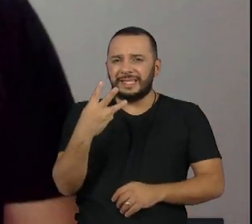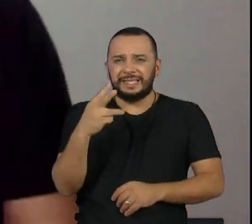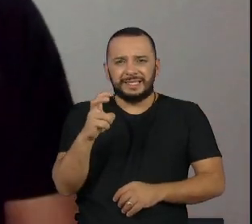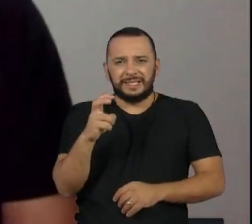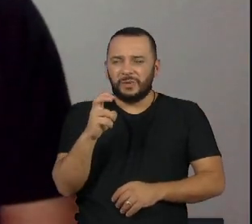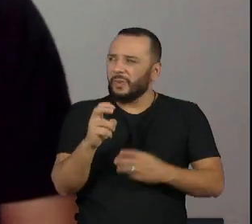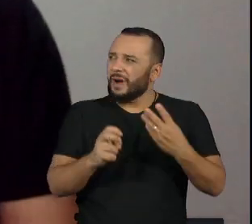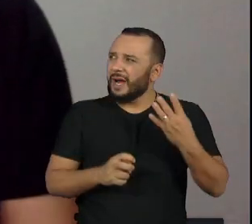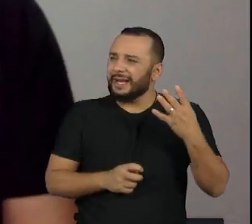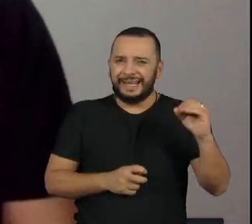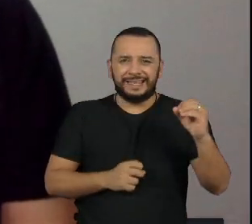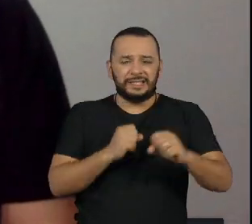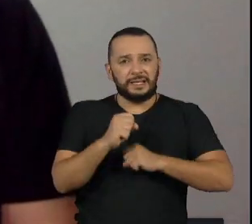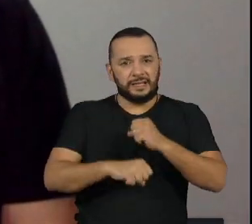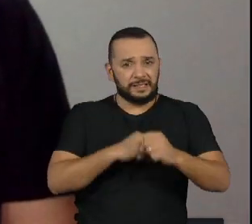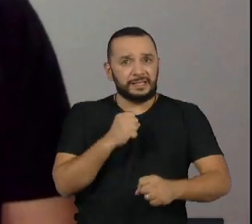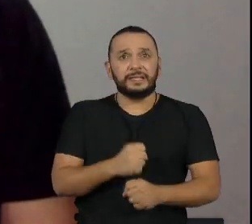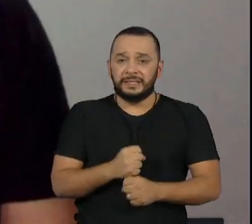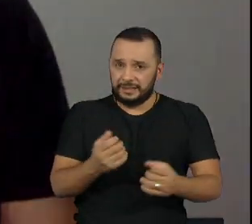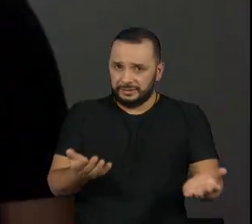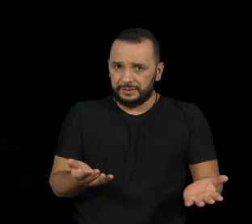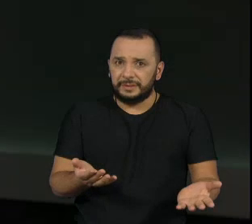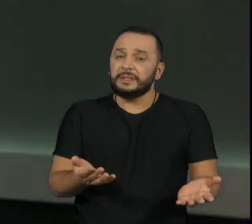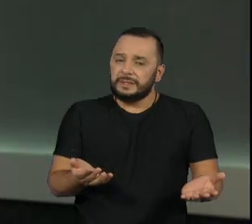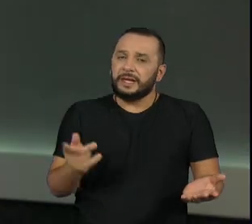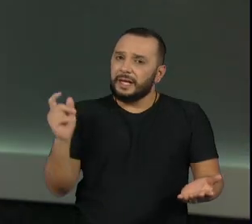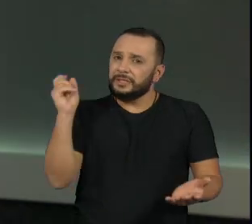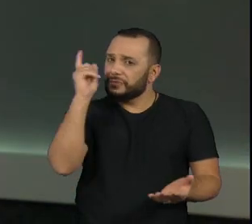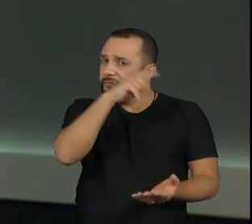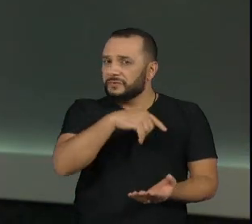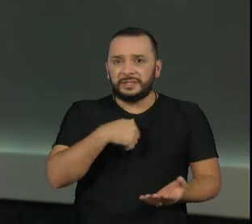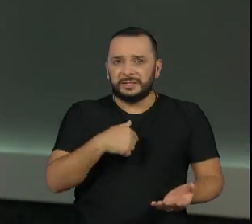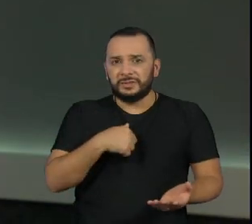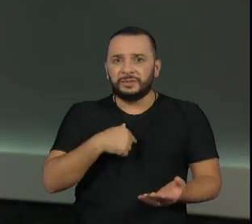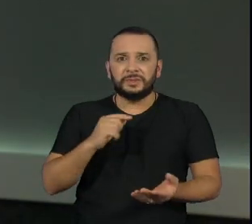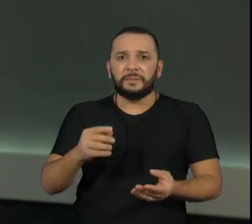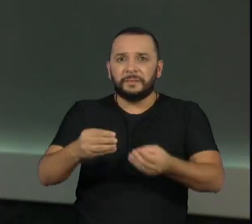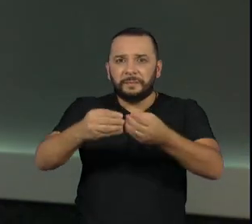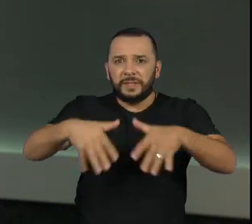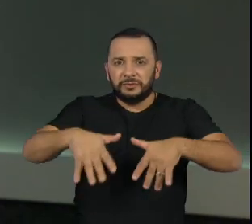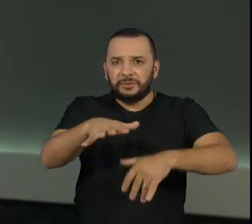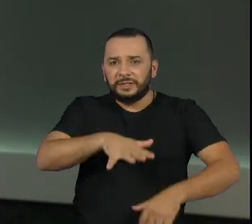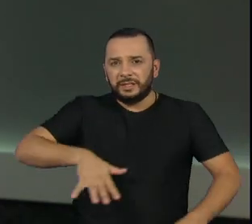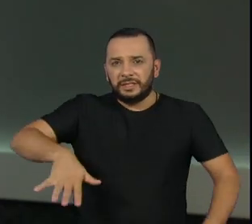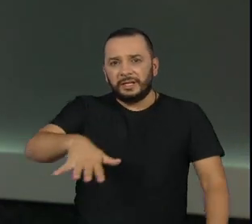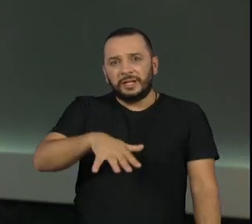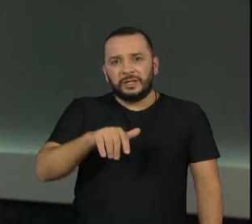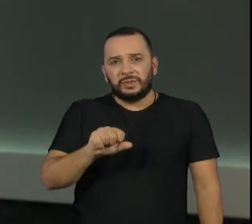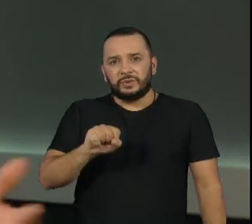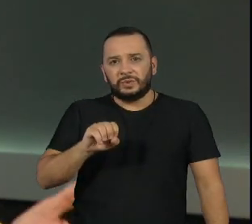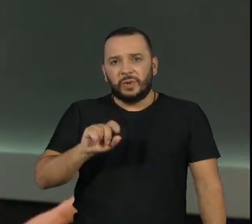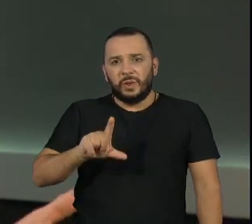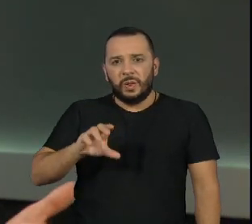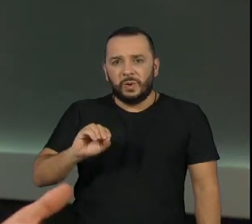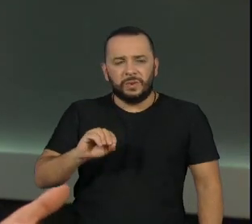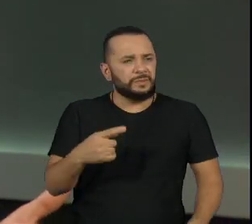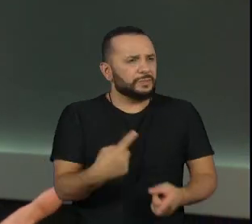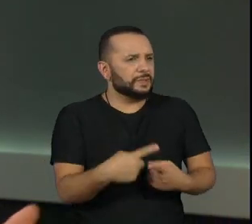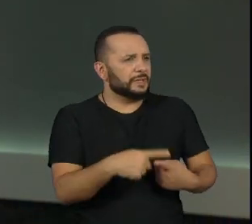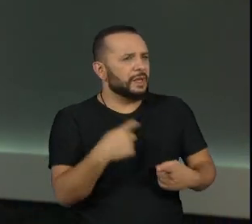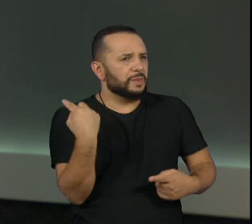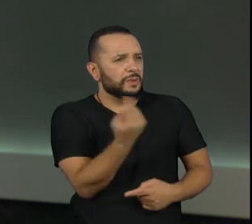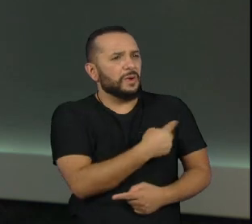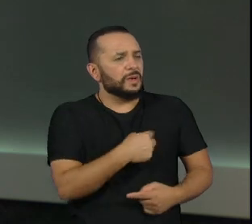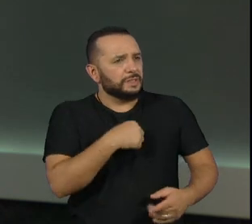elas precisam ser feitas em níveis regionais. Por que até agora a gente não conseguiu avançar, mesmo com todos